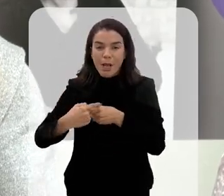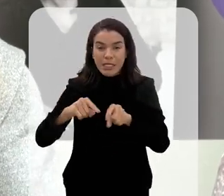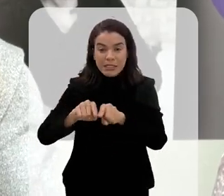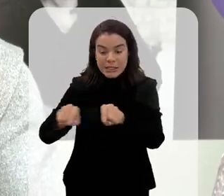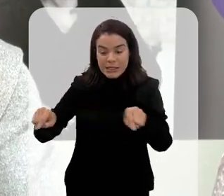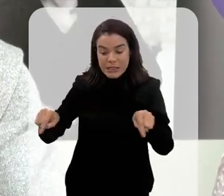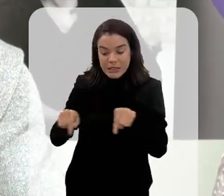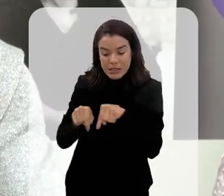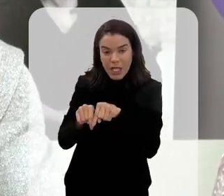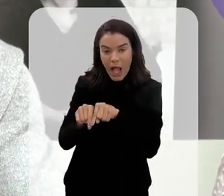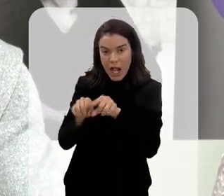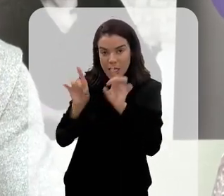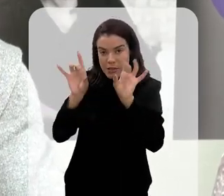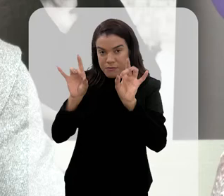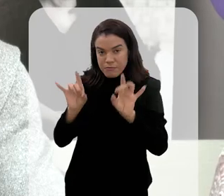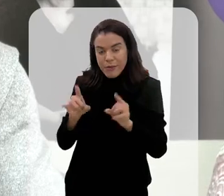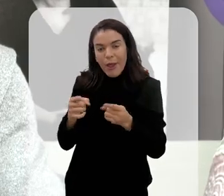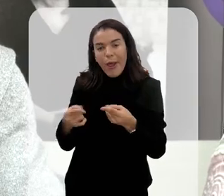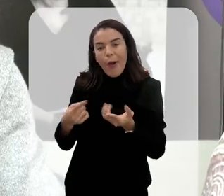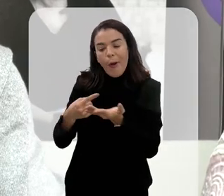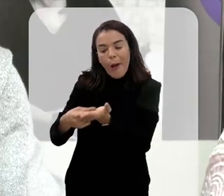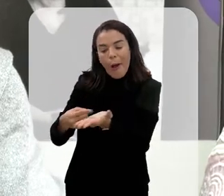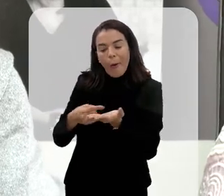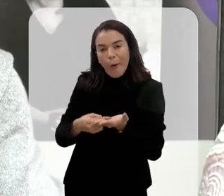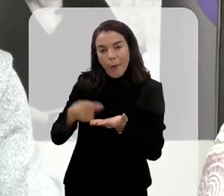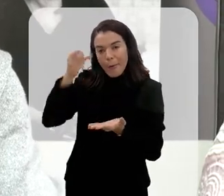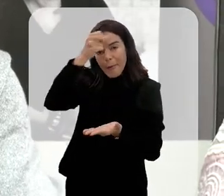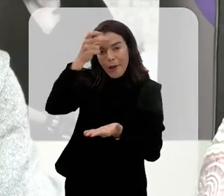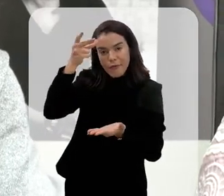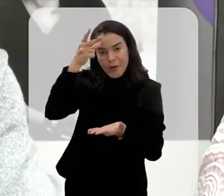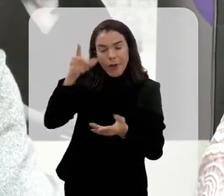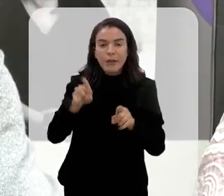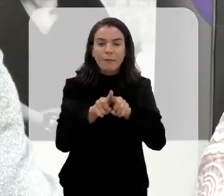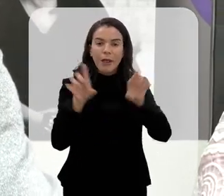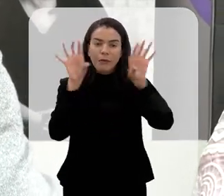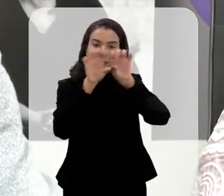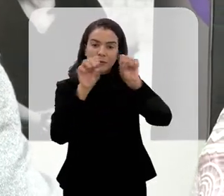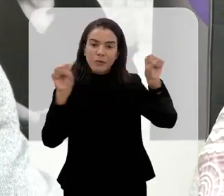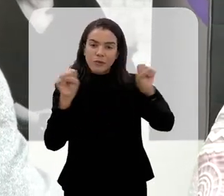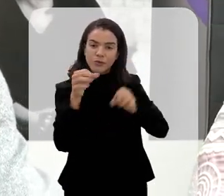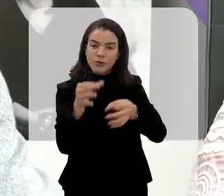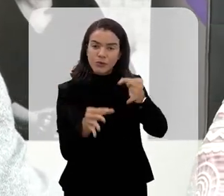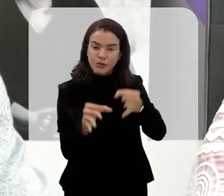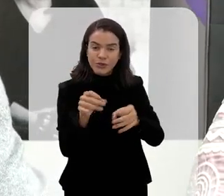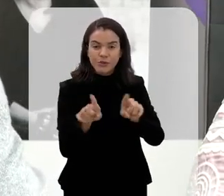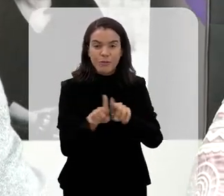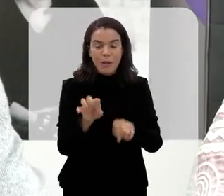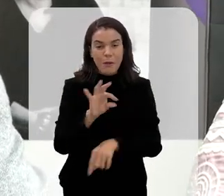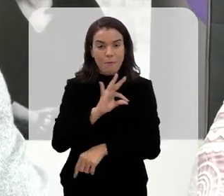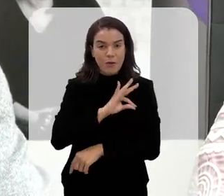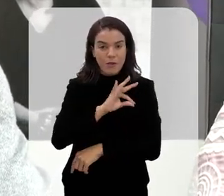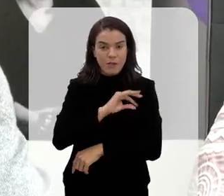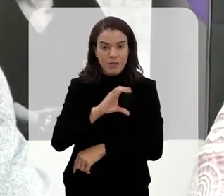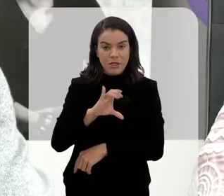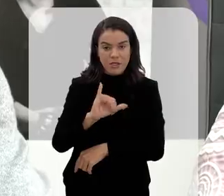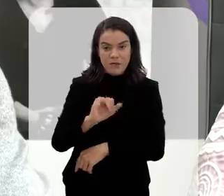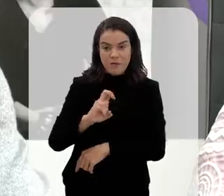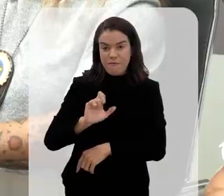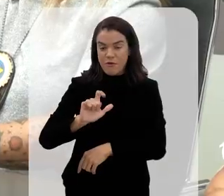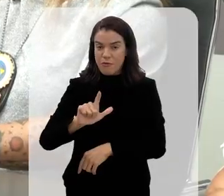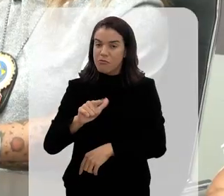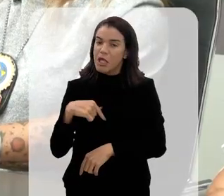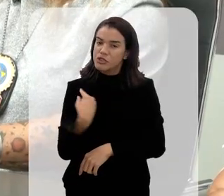tenham salas especiais, é um acordo de cooperação entre a Prefeitura, o Tribunal de Justiça e a Polícia Civil, que a gente